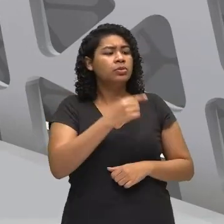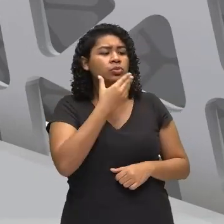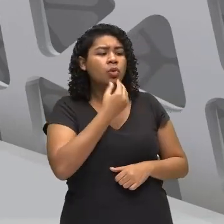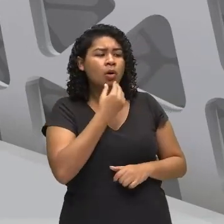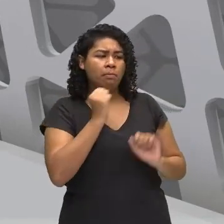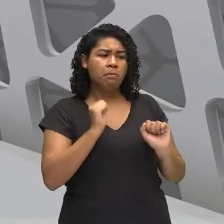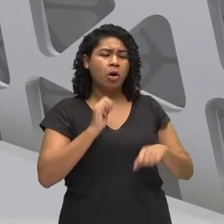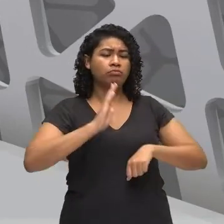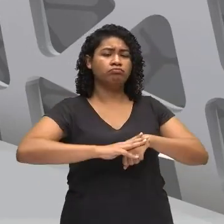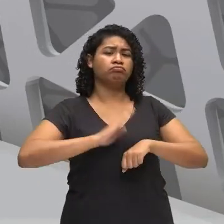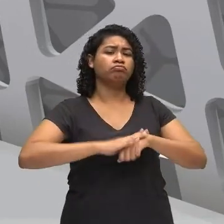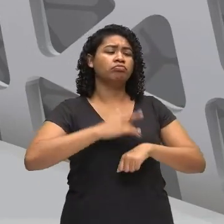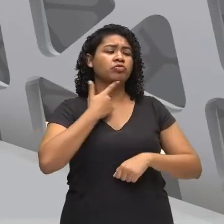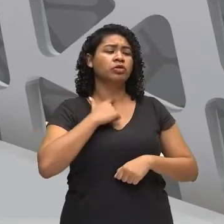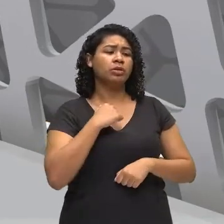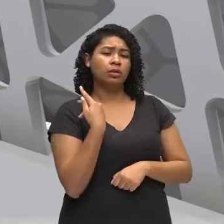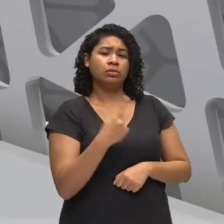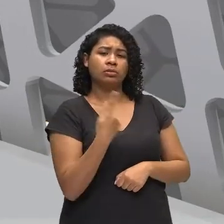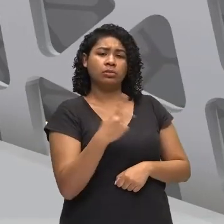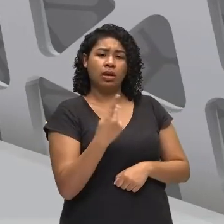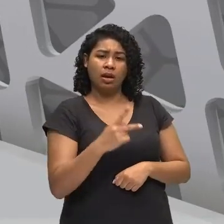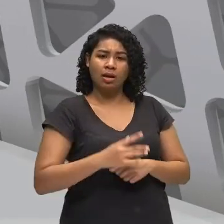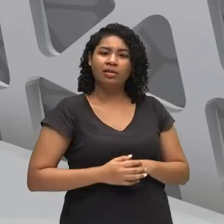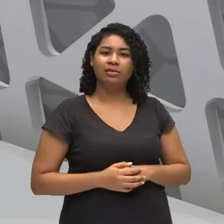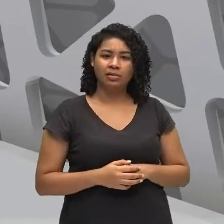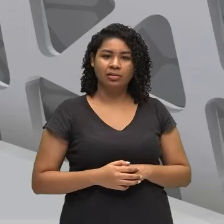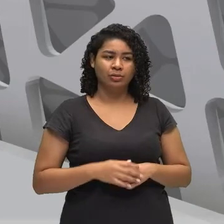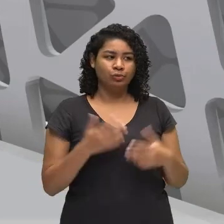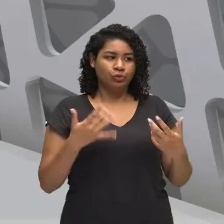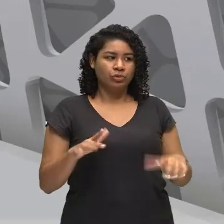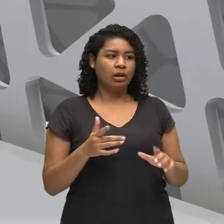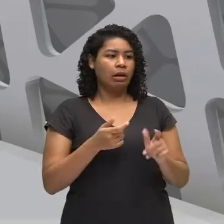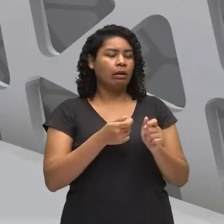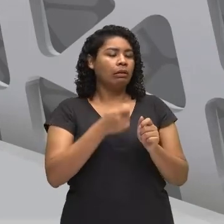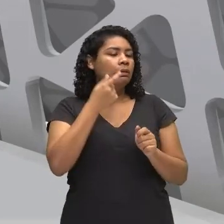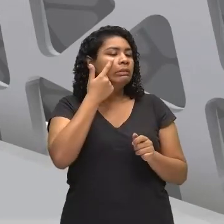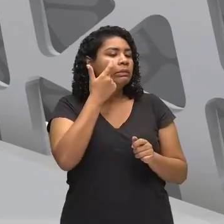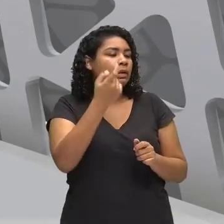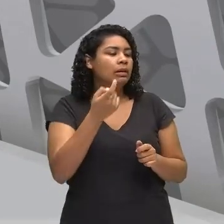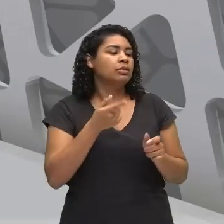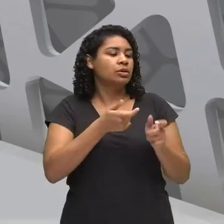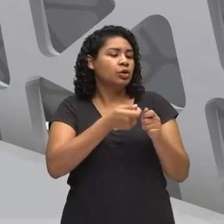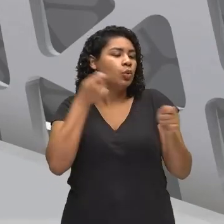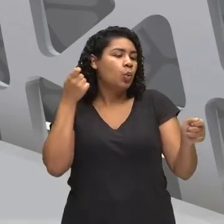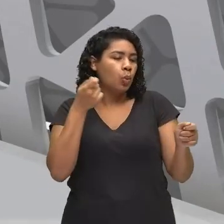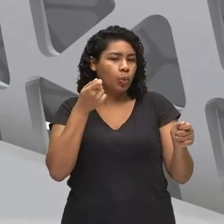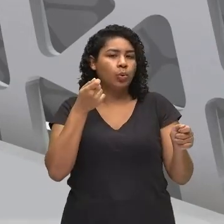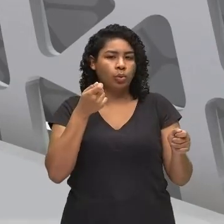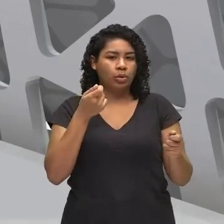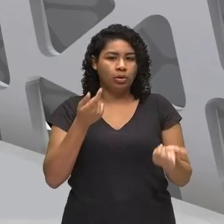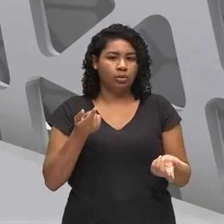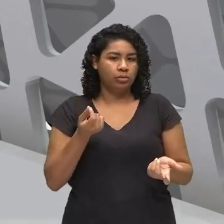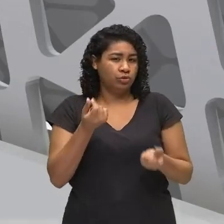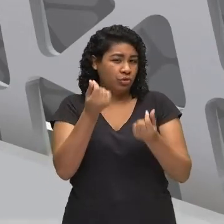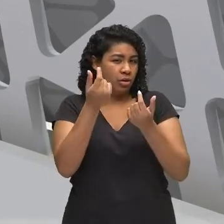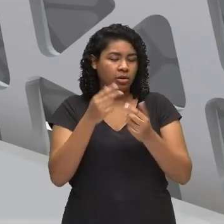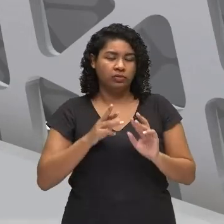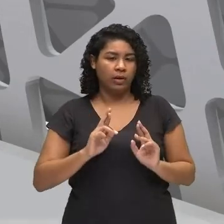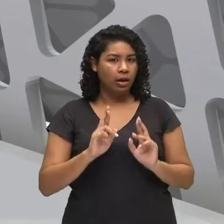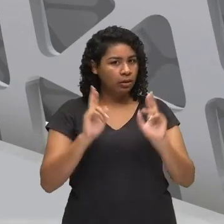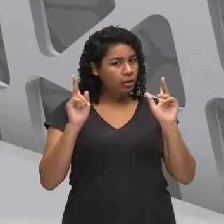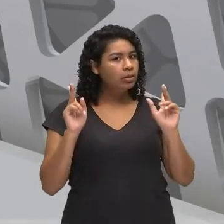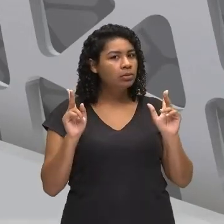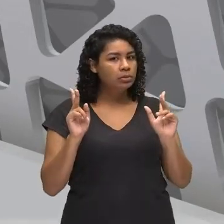fazer apenas o que lhe interessava, que iria lhe trazer lucro, né? E cumprir as ordens da coroa? São coisas diferentes.